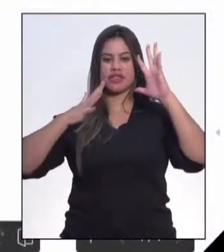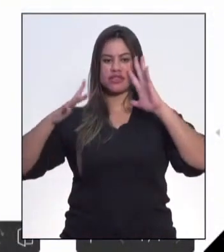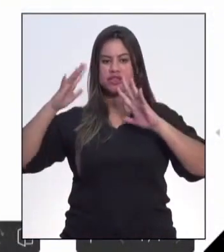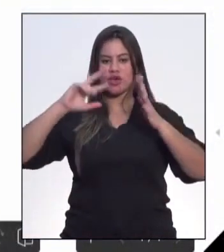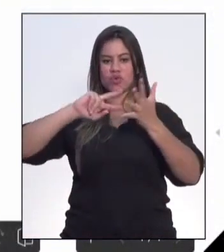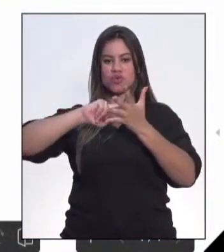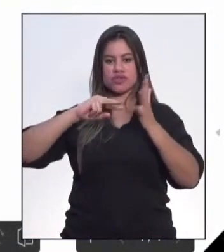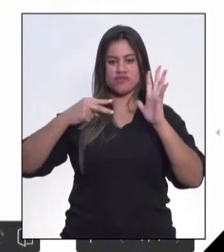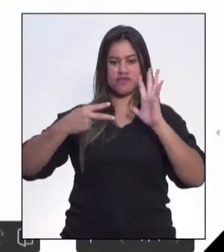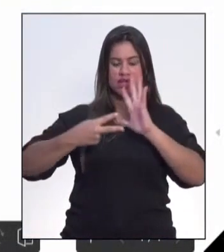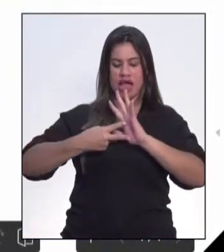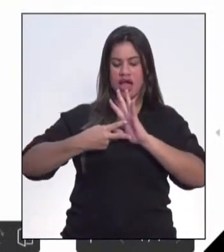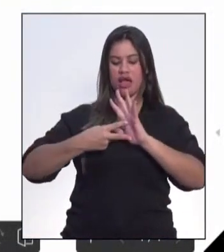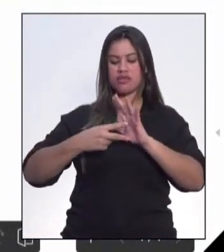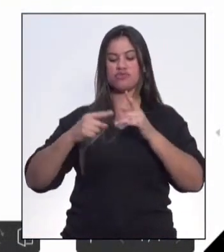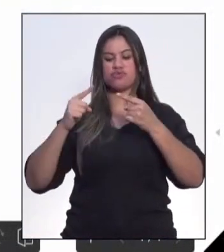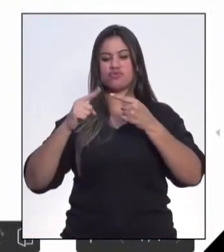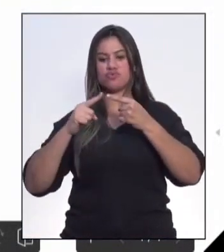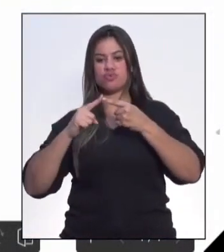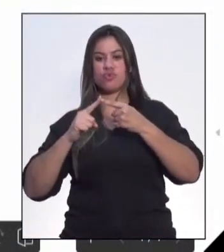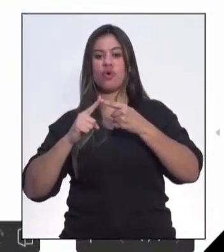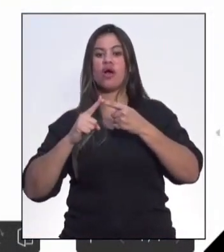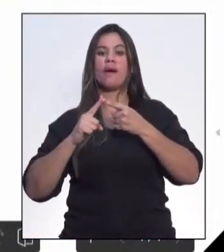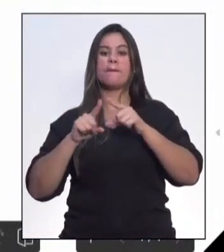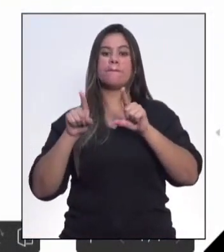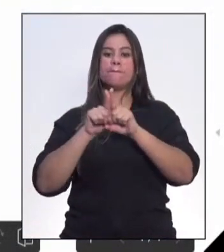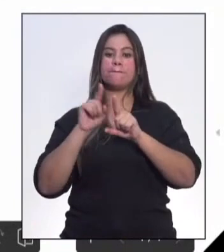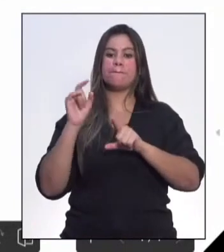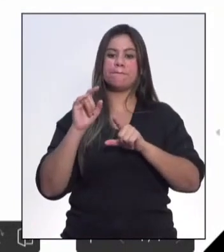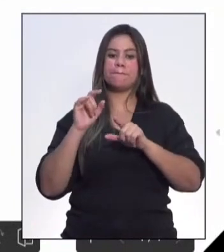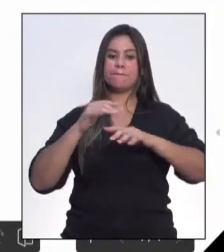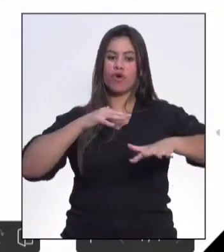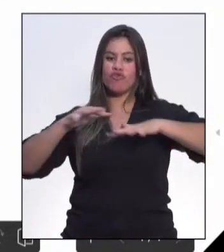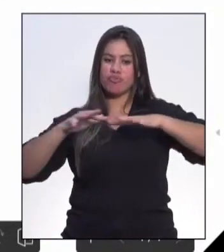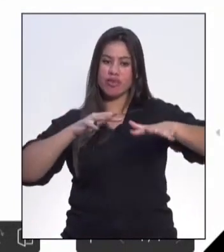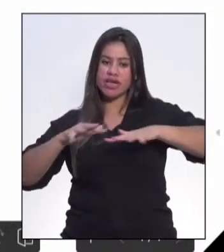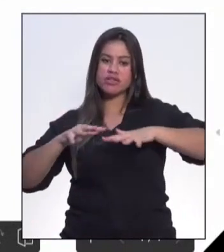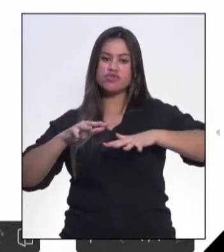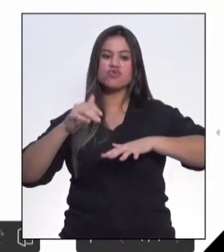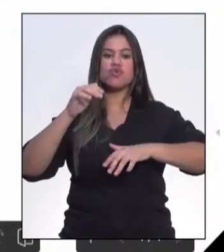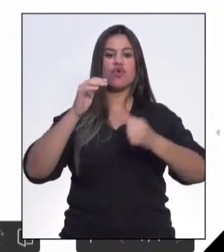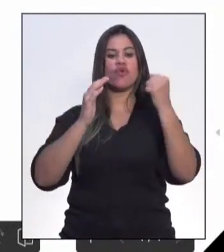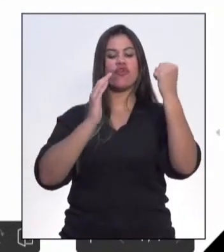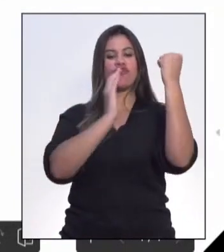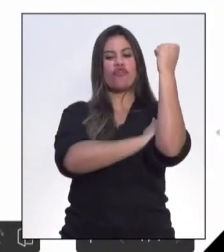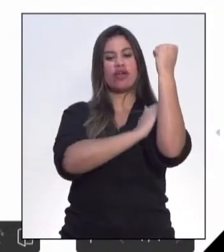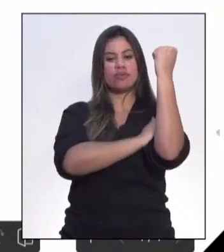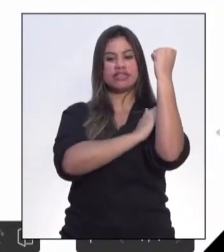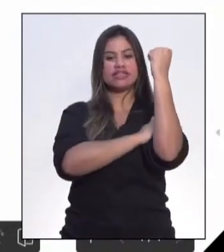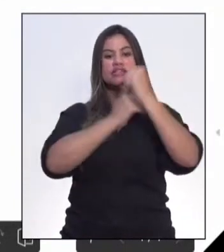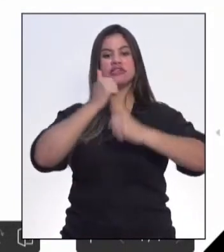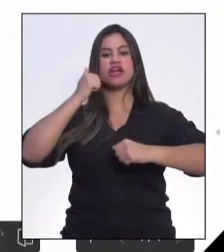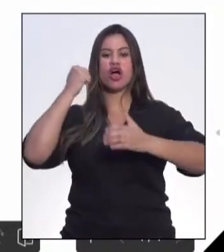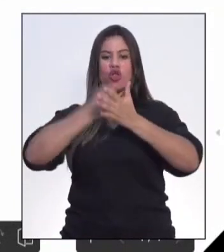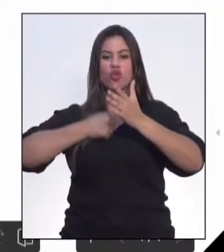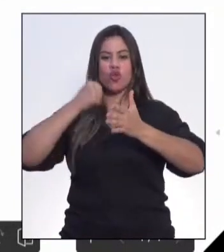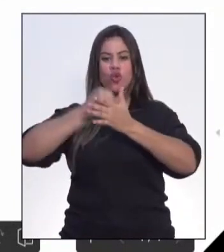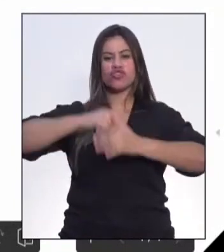e a importância do movimento feminista na luta pelos direitos das mulheres. Esse é um tema